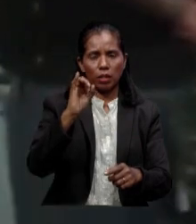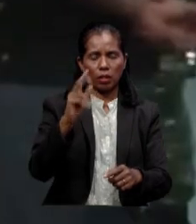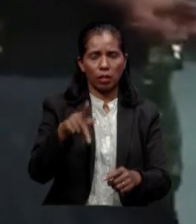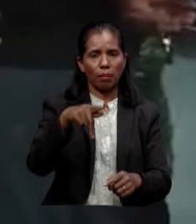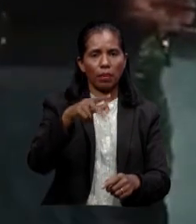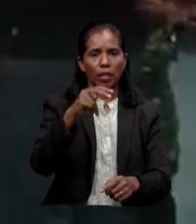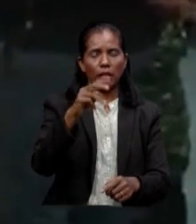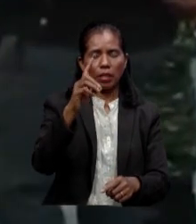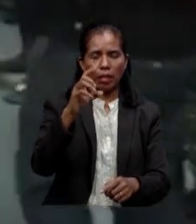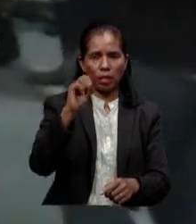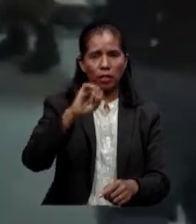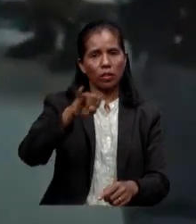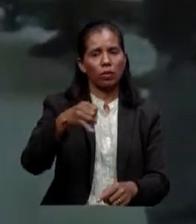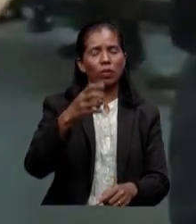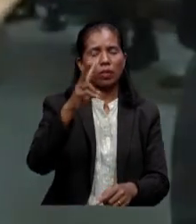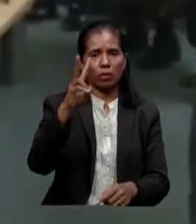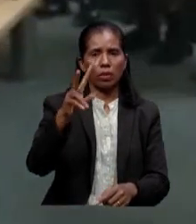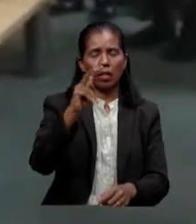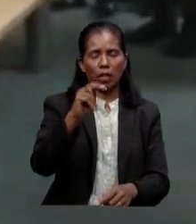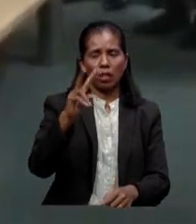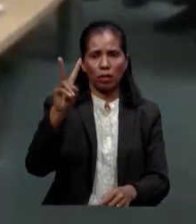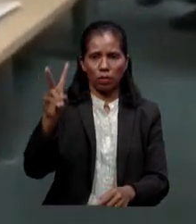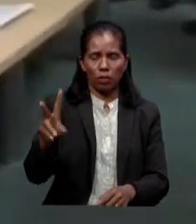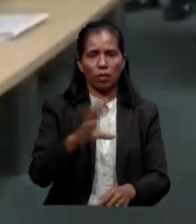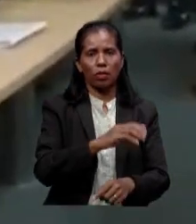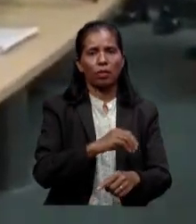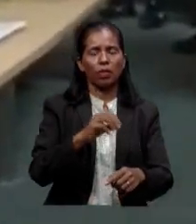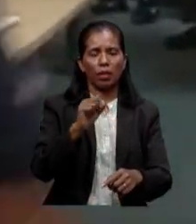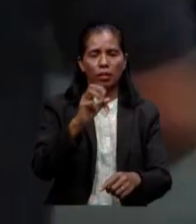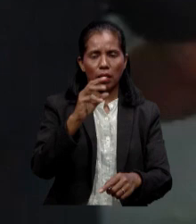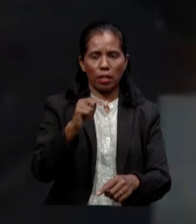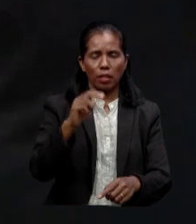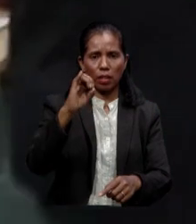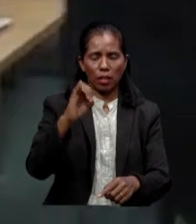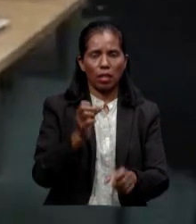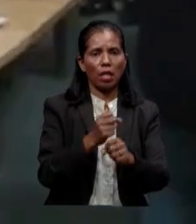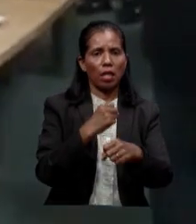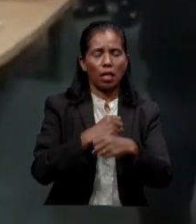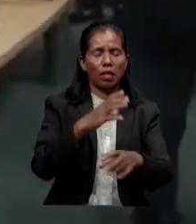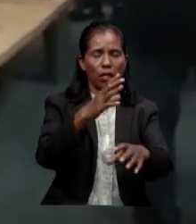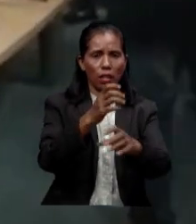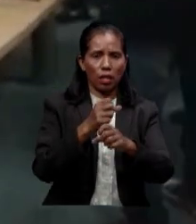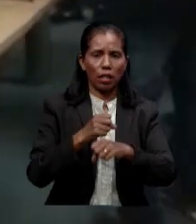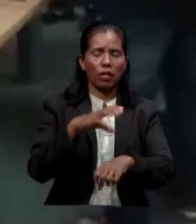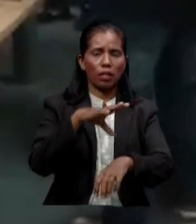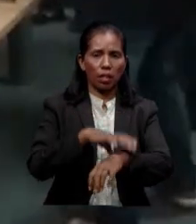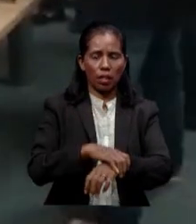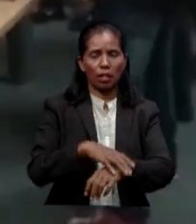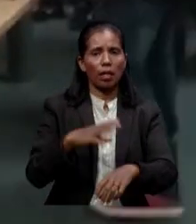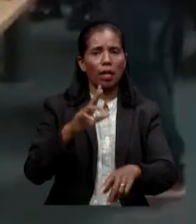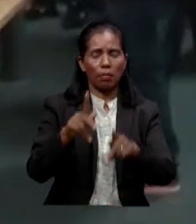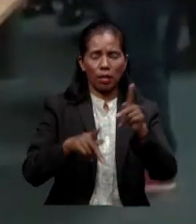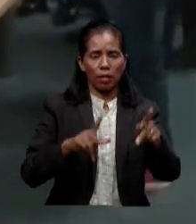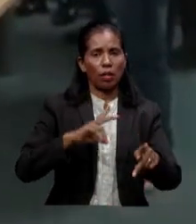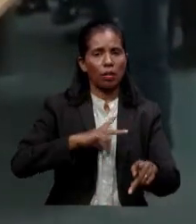Militar J2, no N2, Naval, no SNI, halo busca ba suspeito LM ni residência e a área